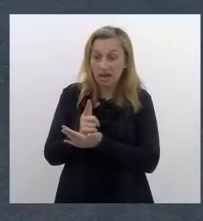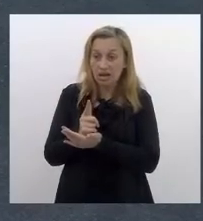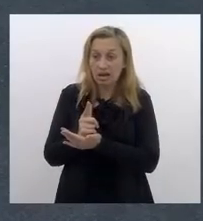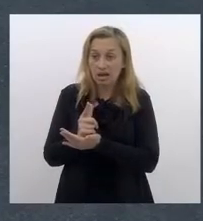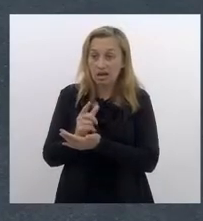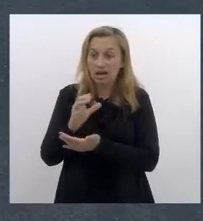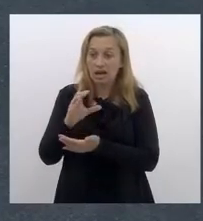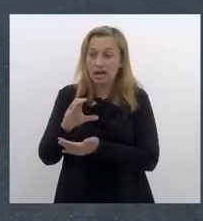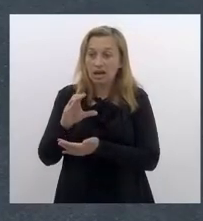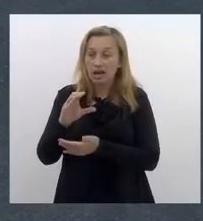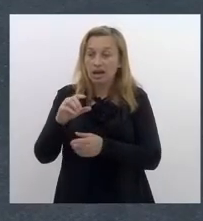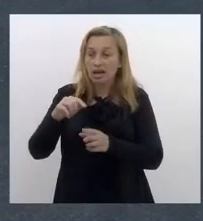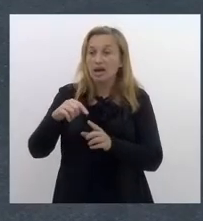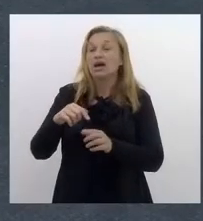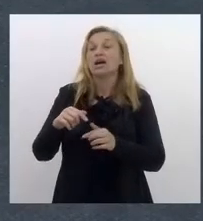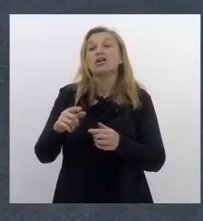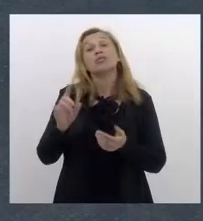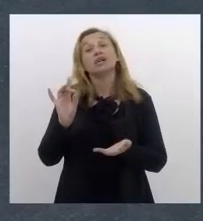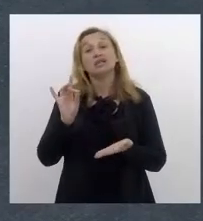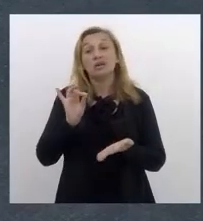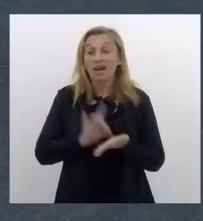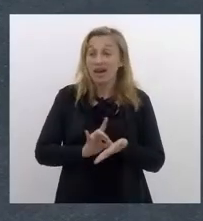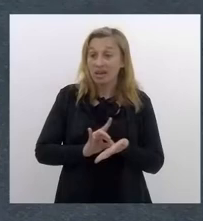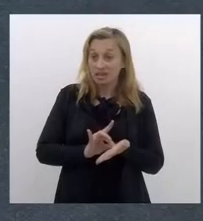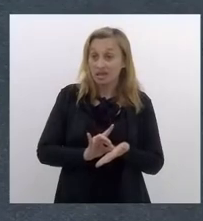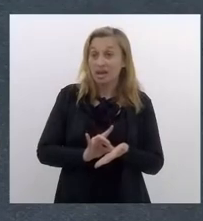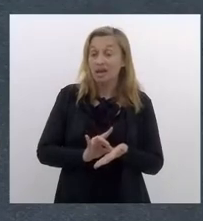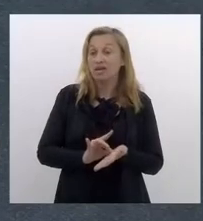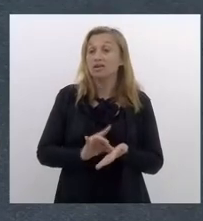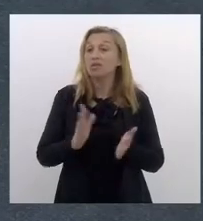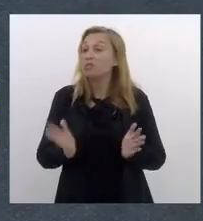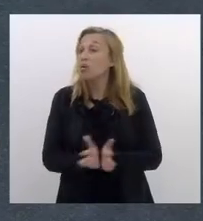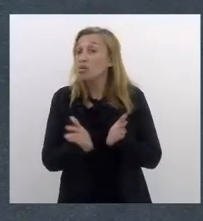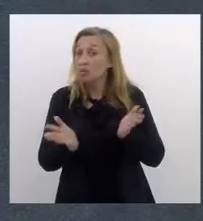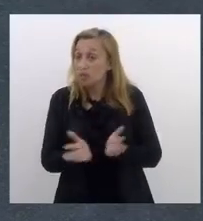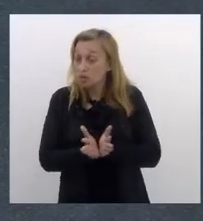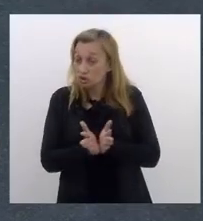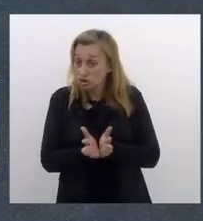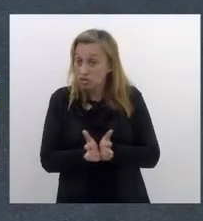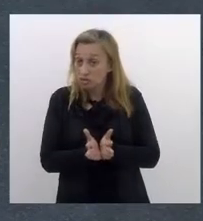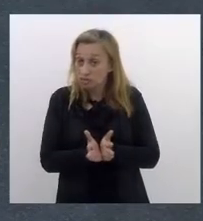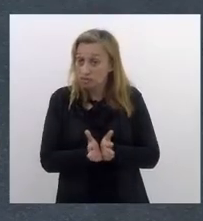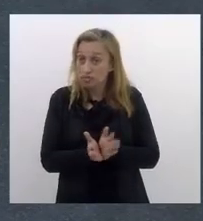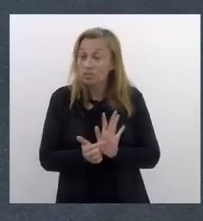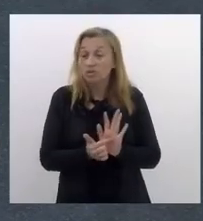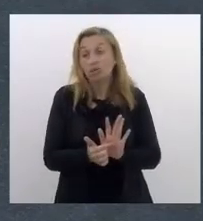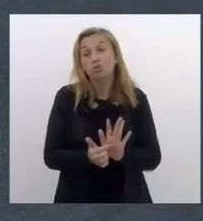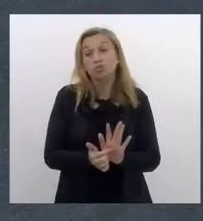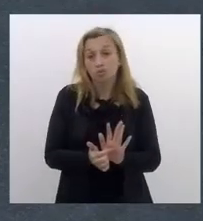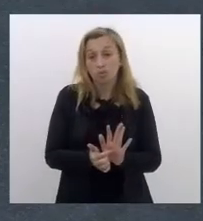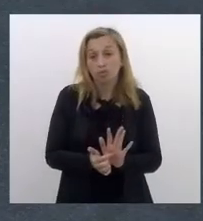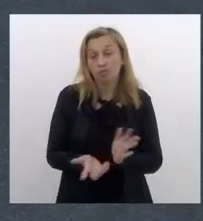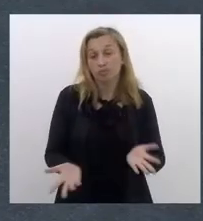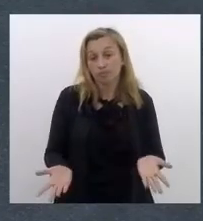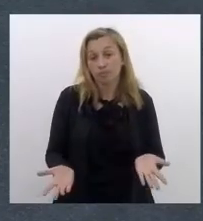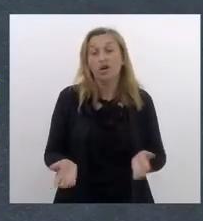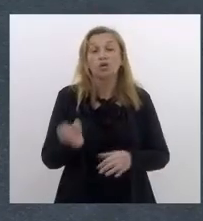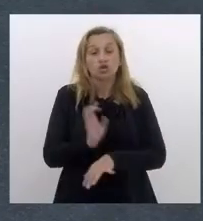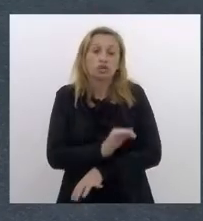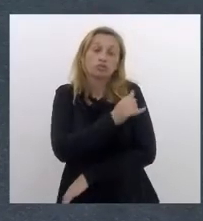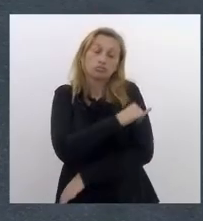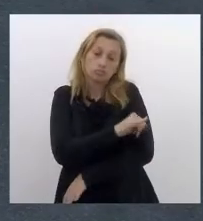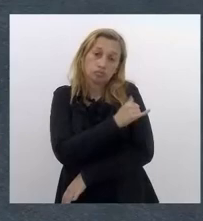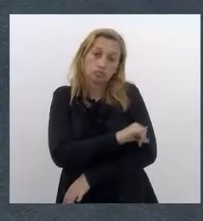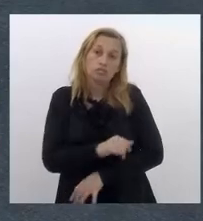situação real, no processo de extrema pobreza e de empobrecimento da população do Estado do